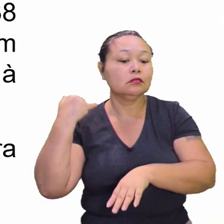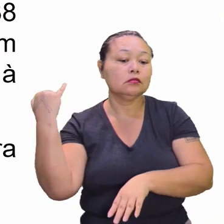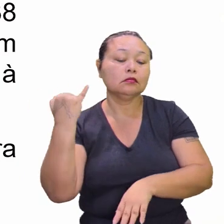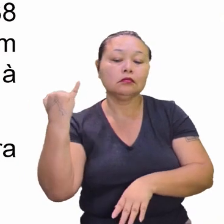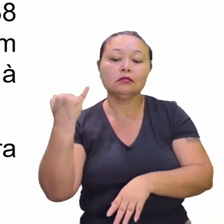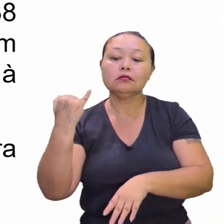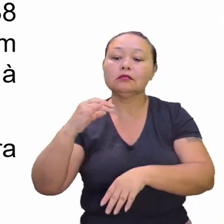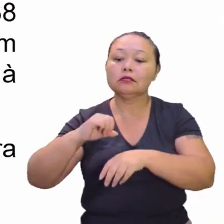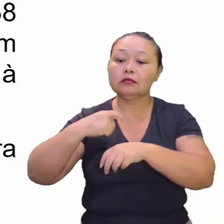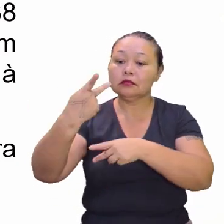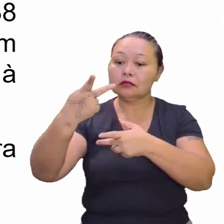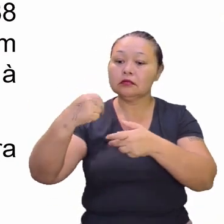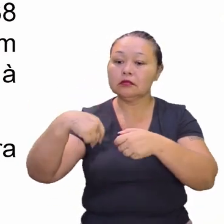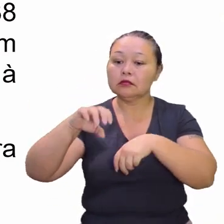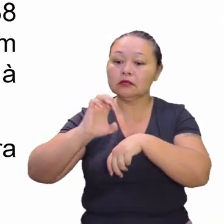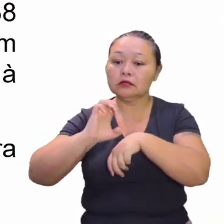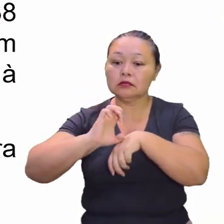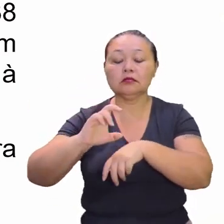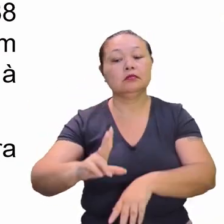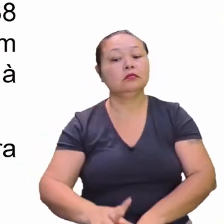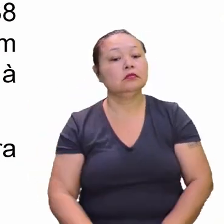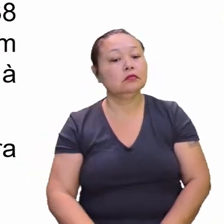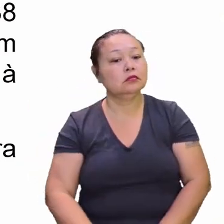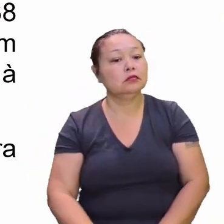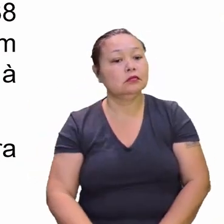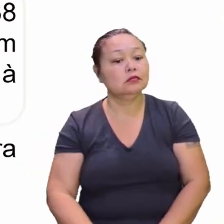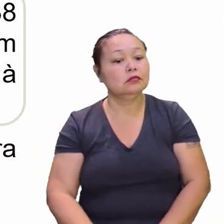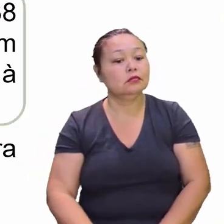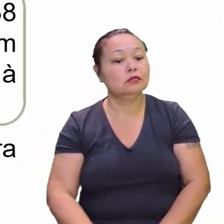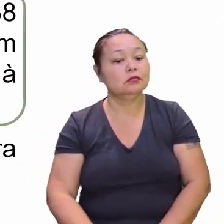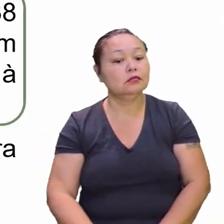a mais importante para a exportação do Estado.